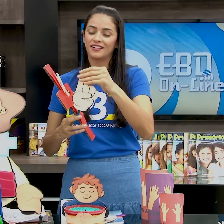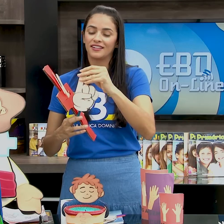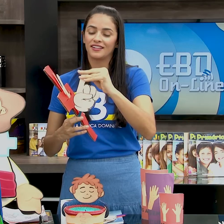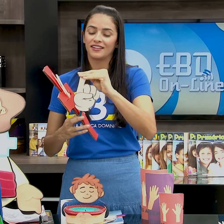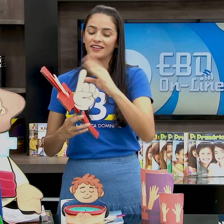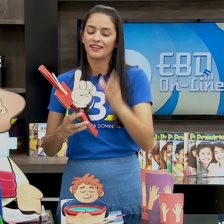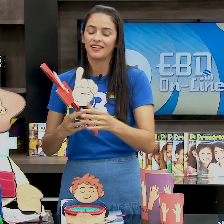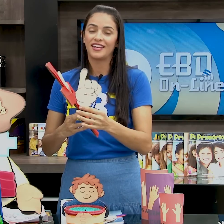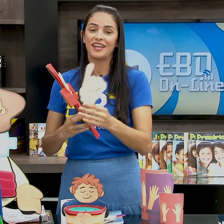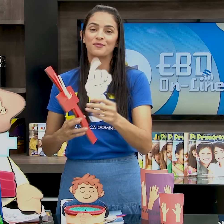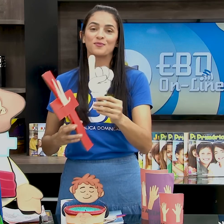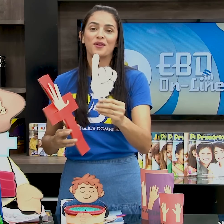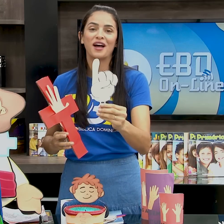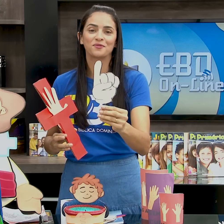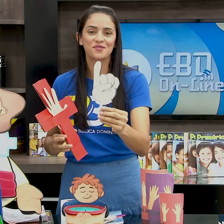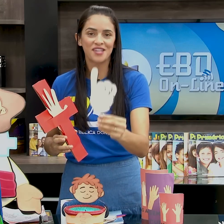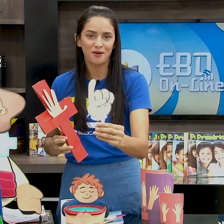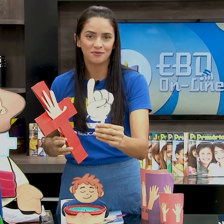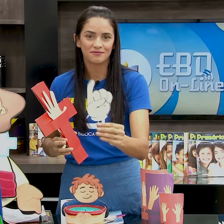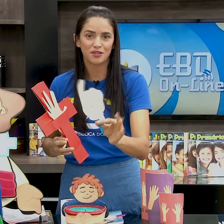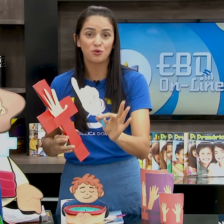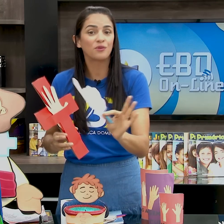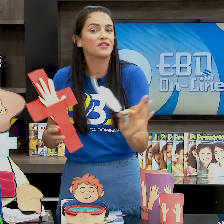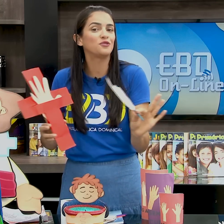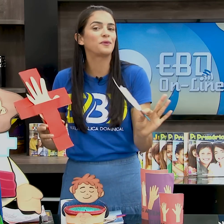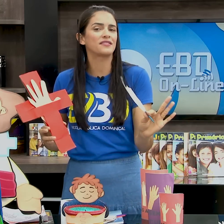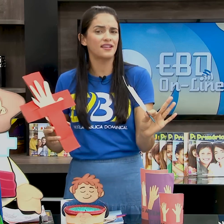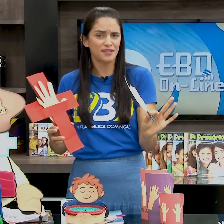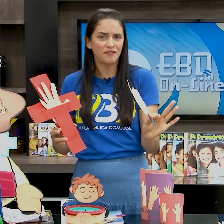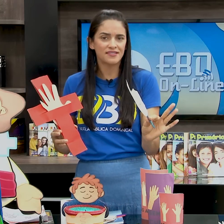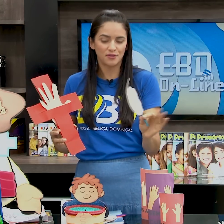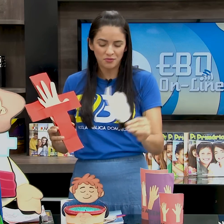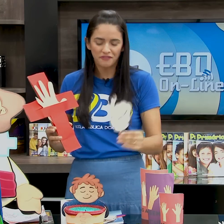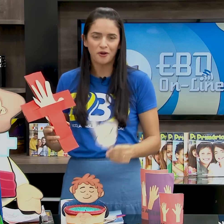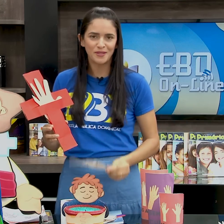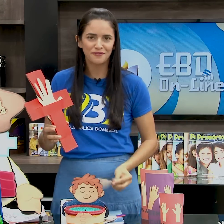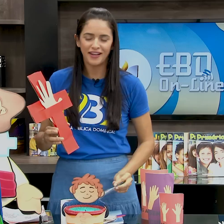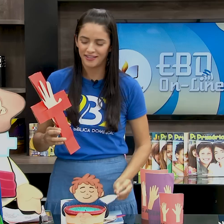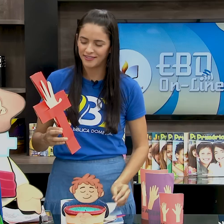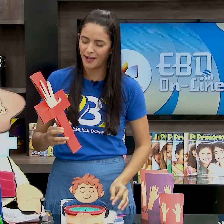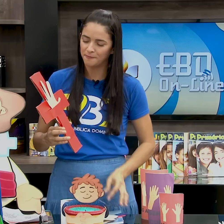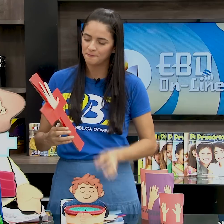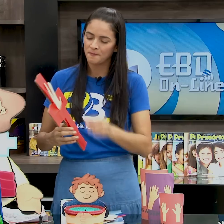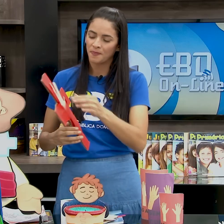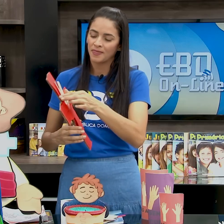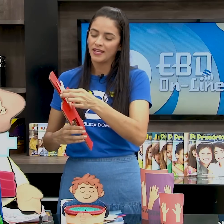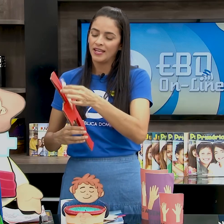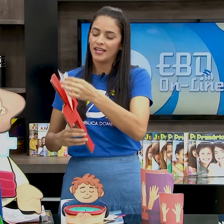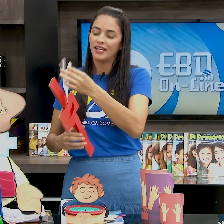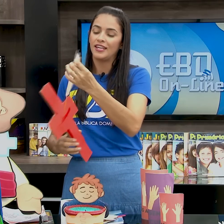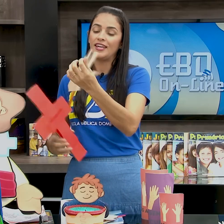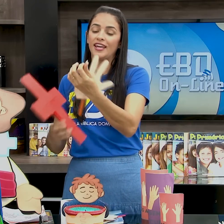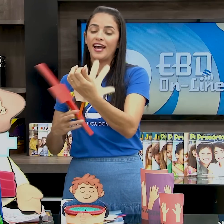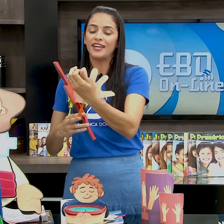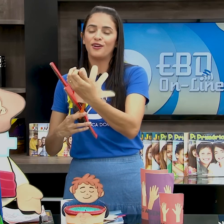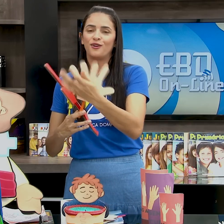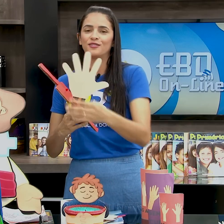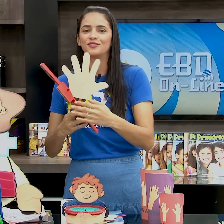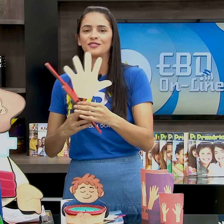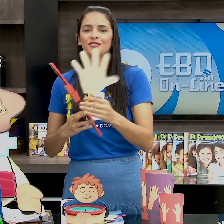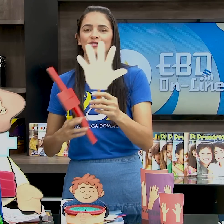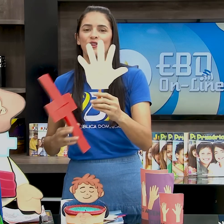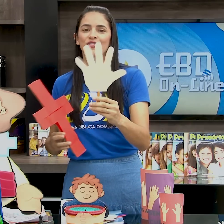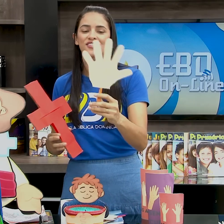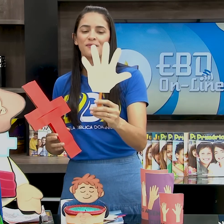que iremos morar no céu eu tô contando o plano da salvação de uma forma diferente tá E aí